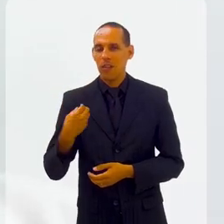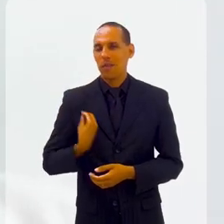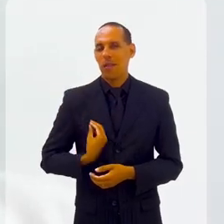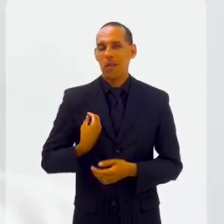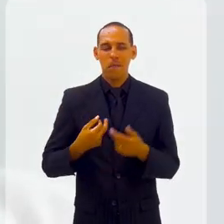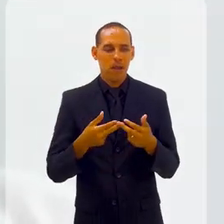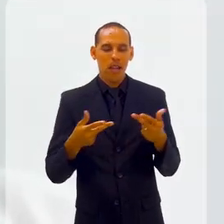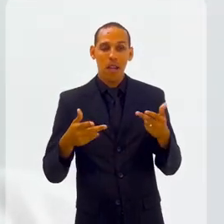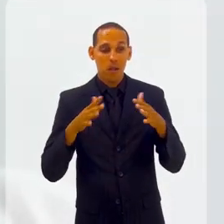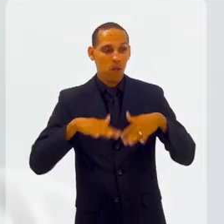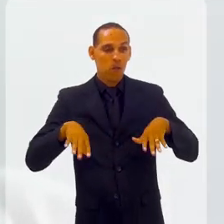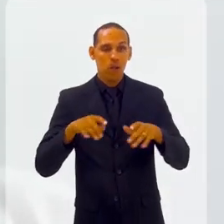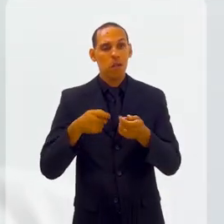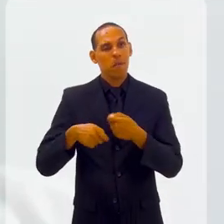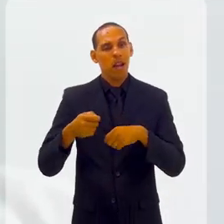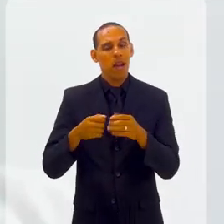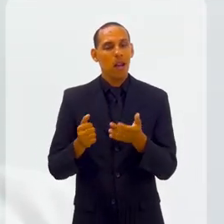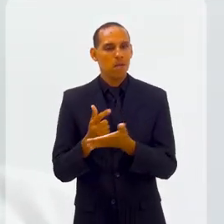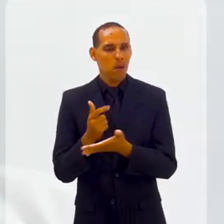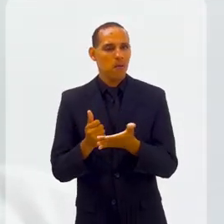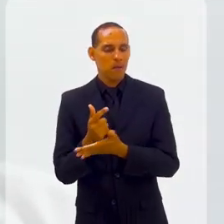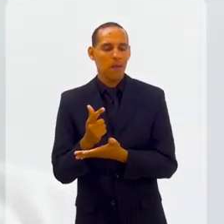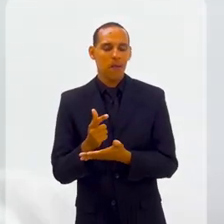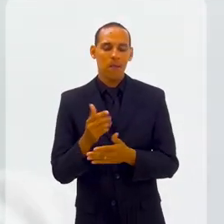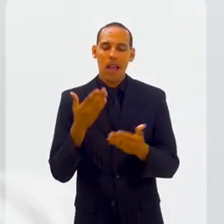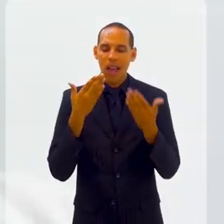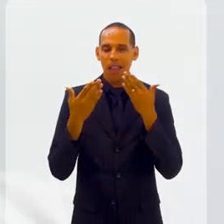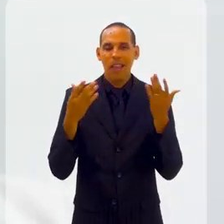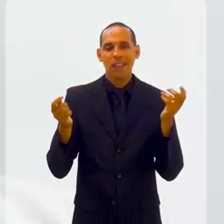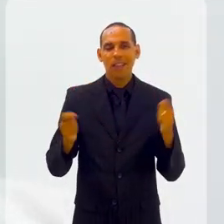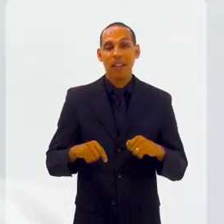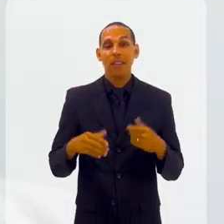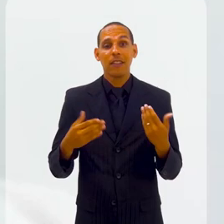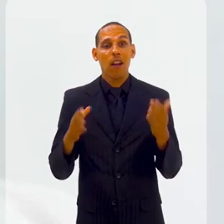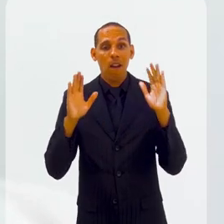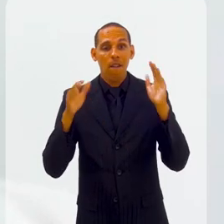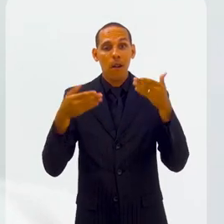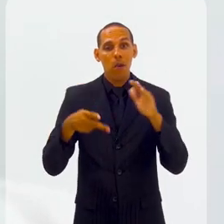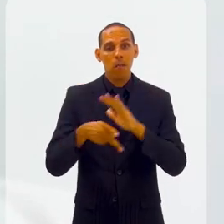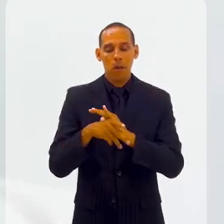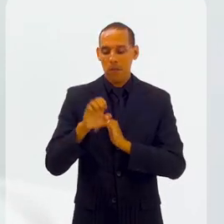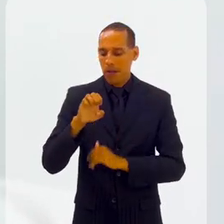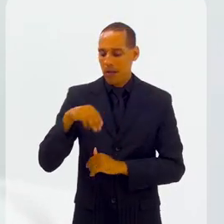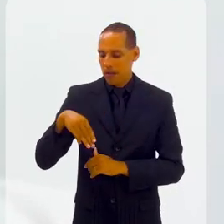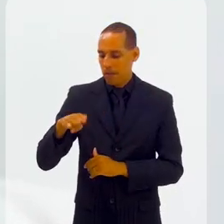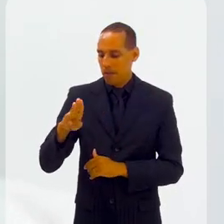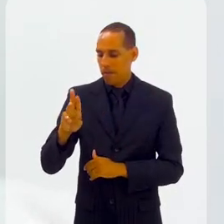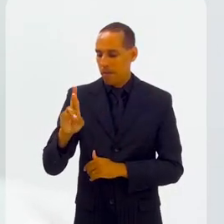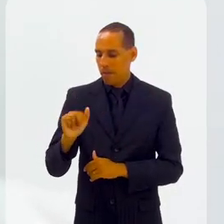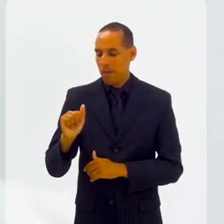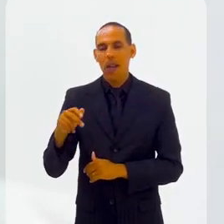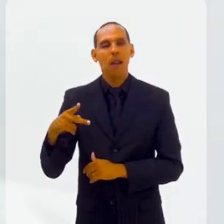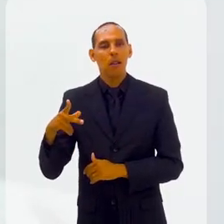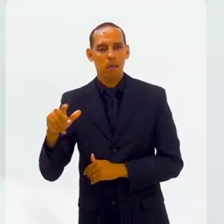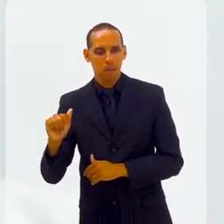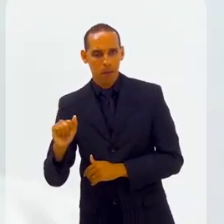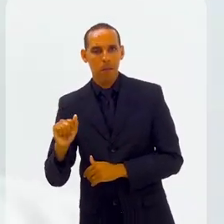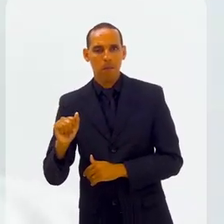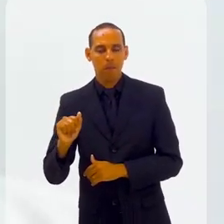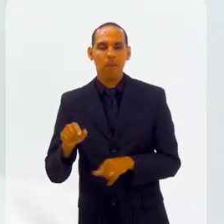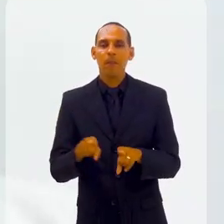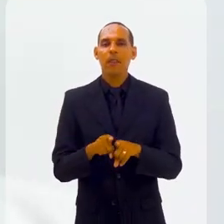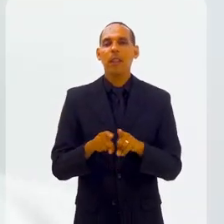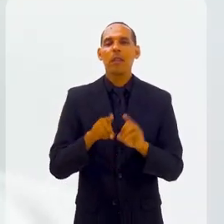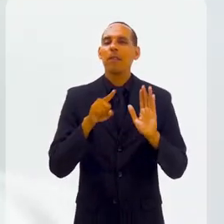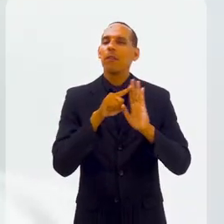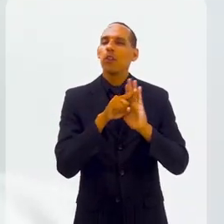que vão atender ao mercado consumidor então a gente nosso foco né da Embrapa tanto as outras instituições que trabalham